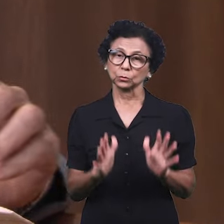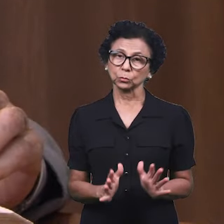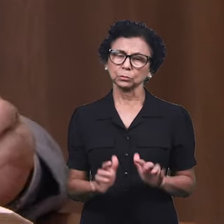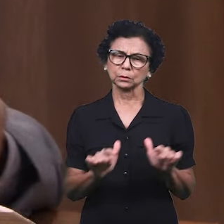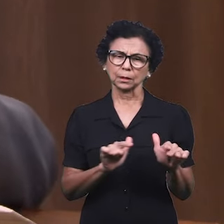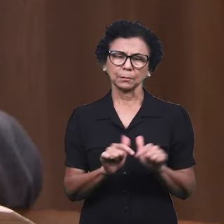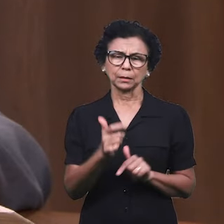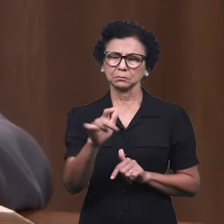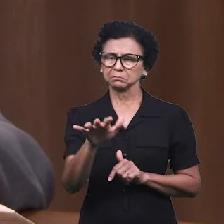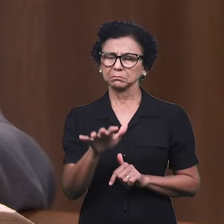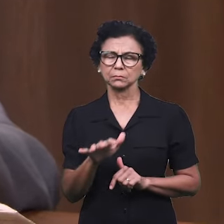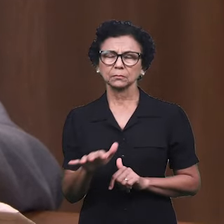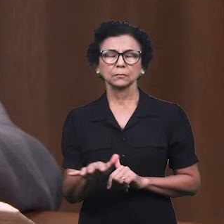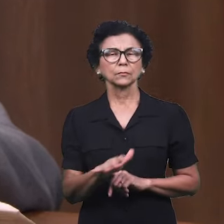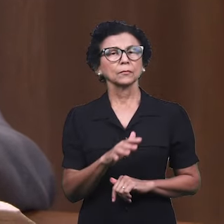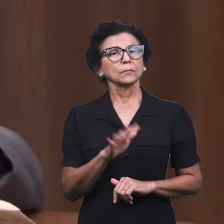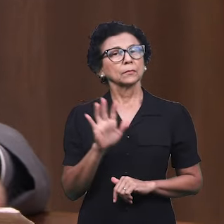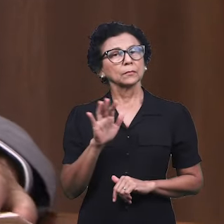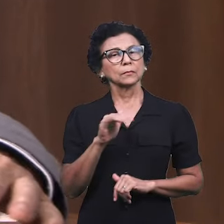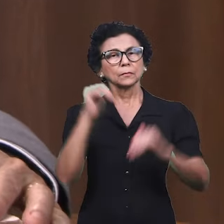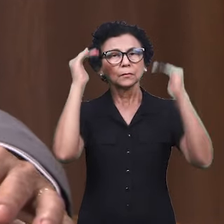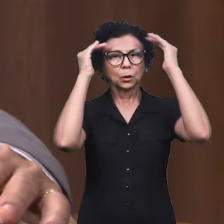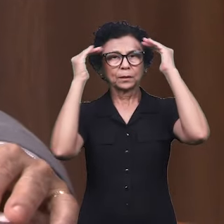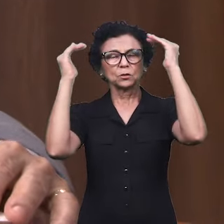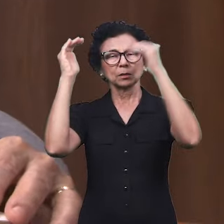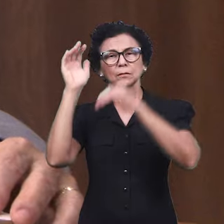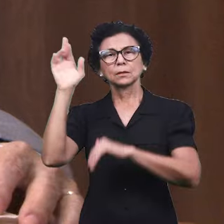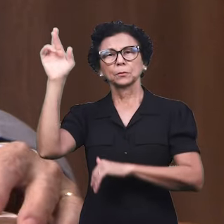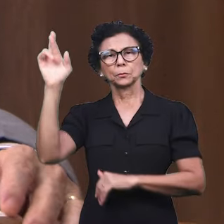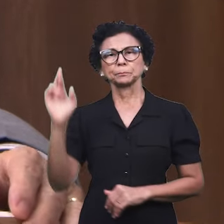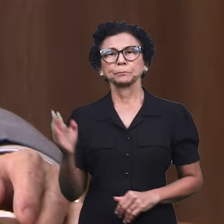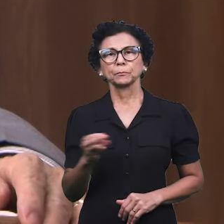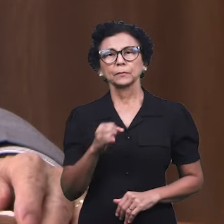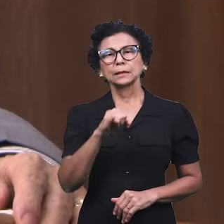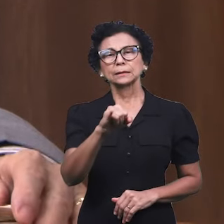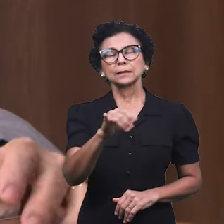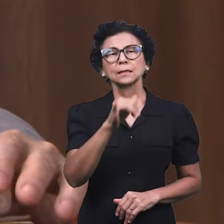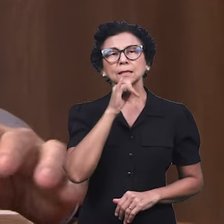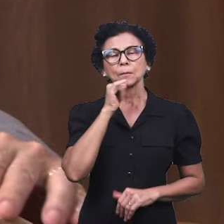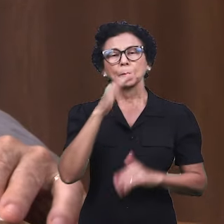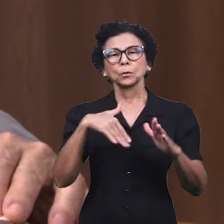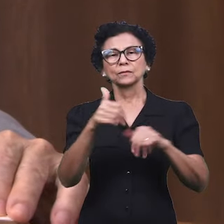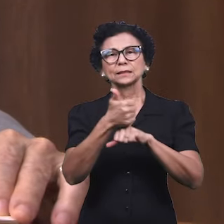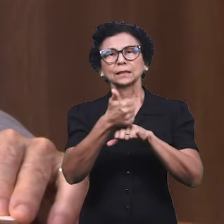de Lutero, que ele diz o seguinte: se alguém for um sapateiro